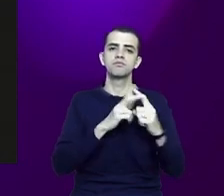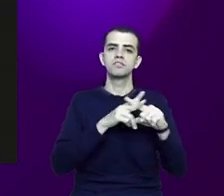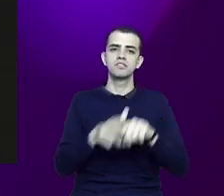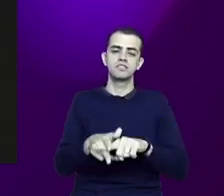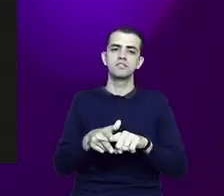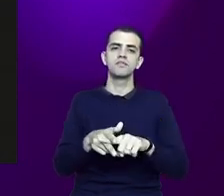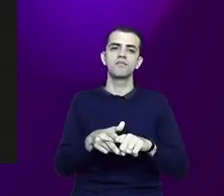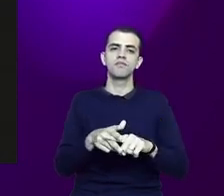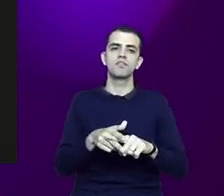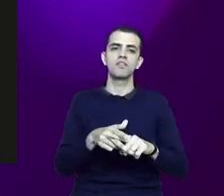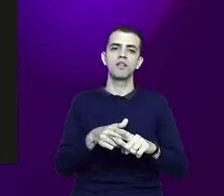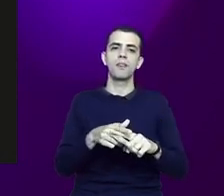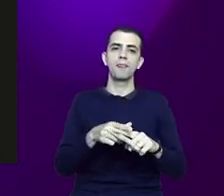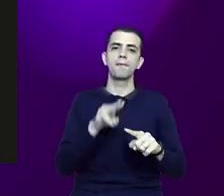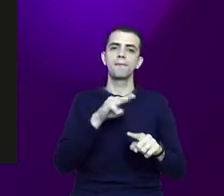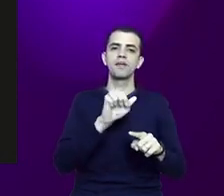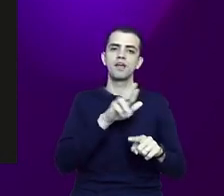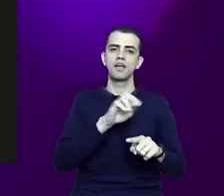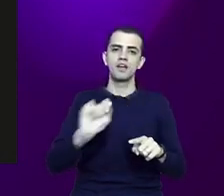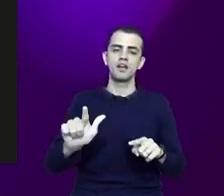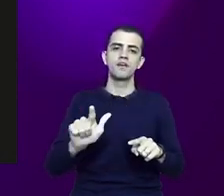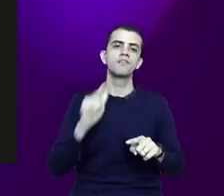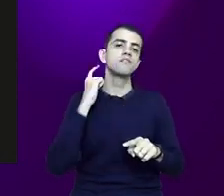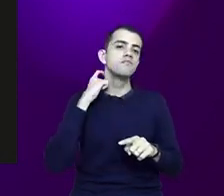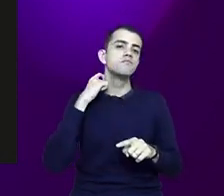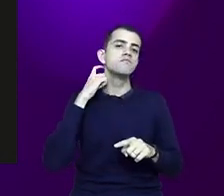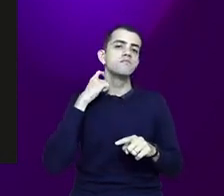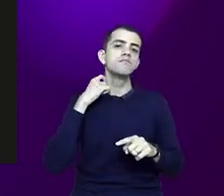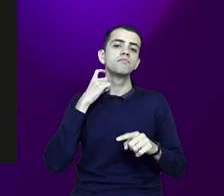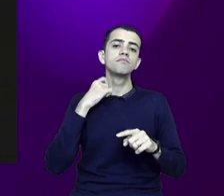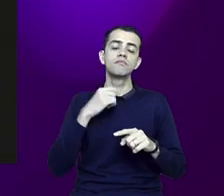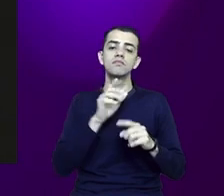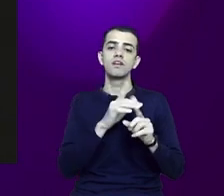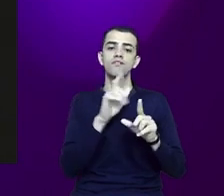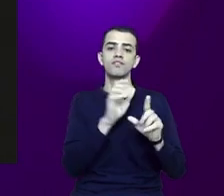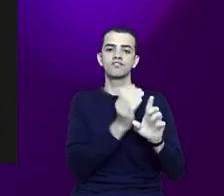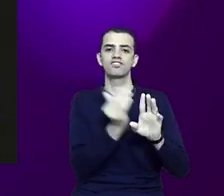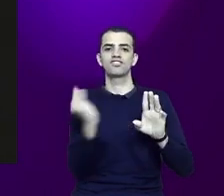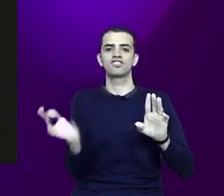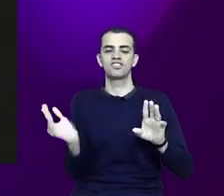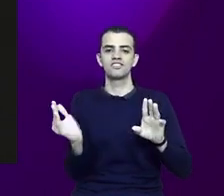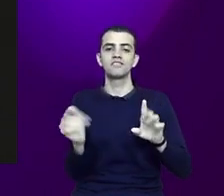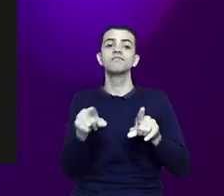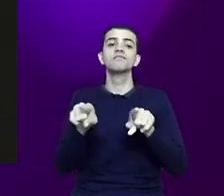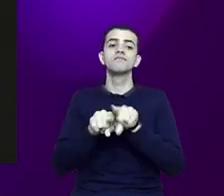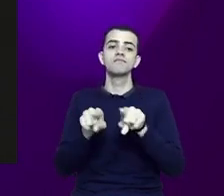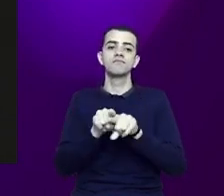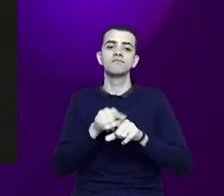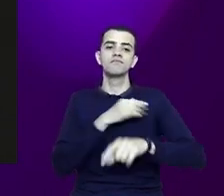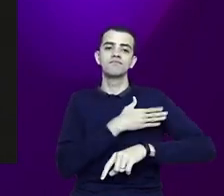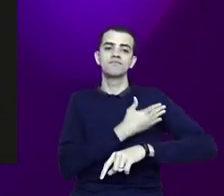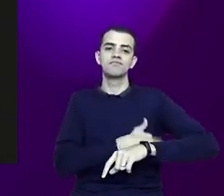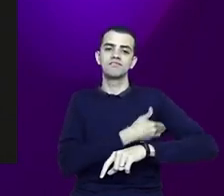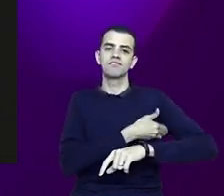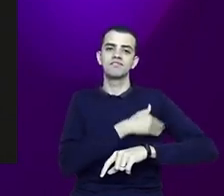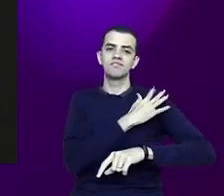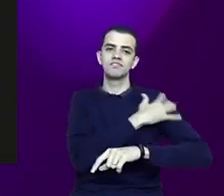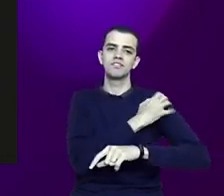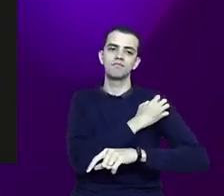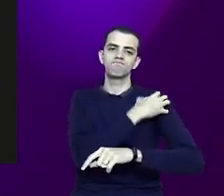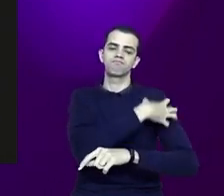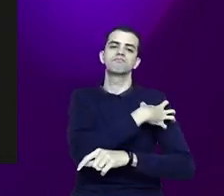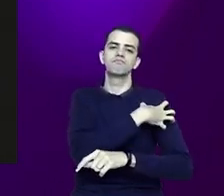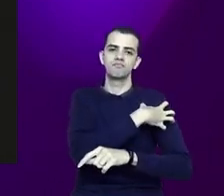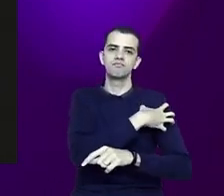cabeça humeral na fotografia da direita, né? E na incidência axilar, ele parece até subluxado